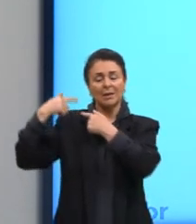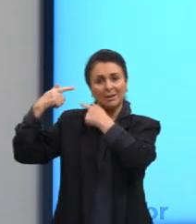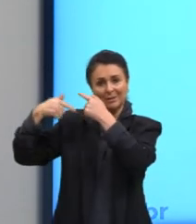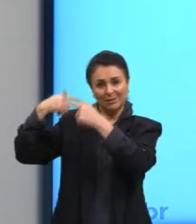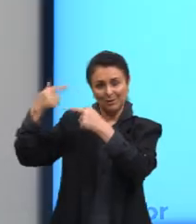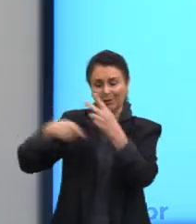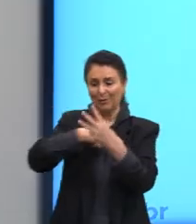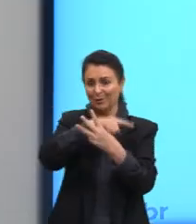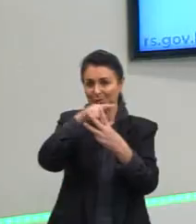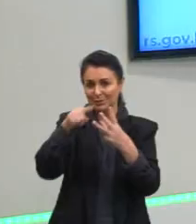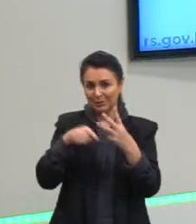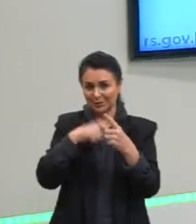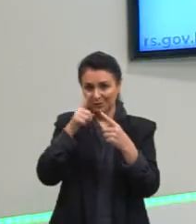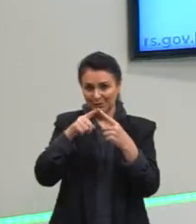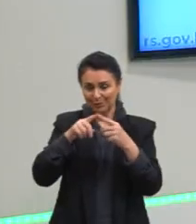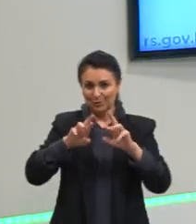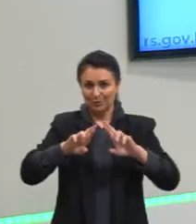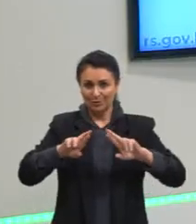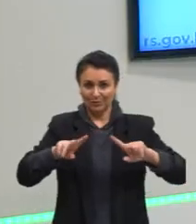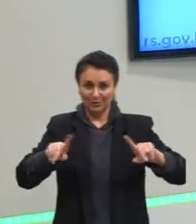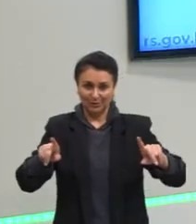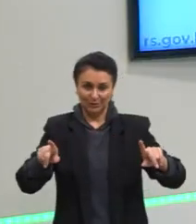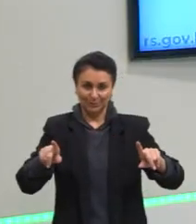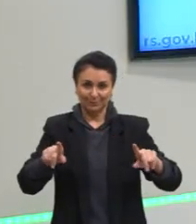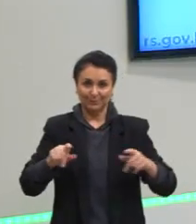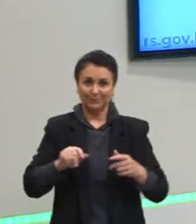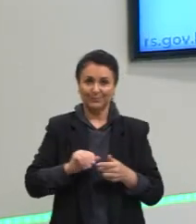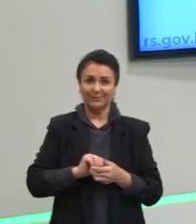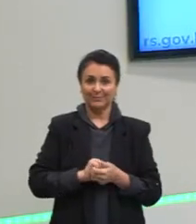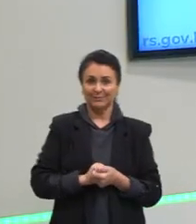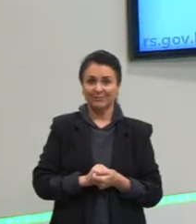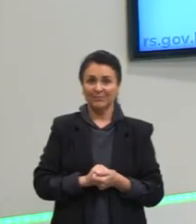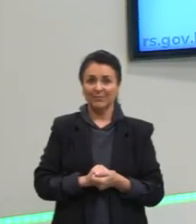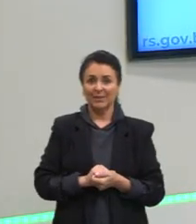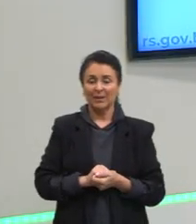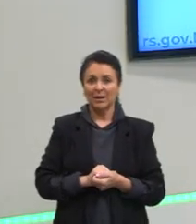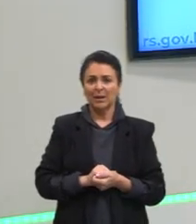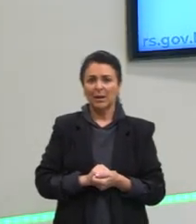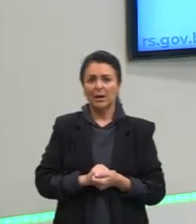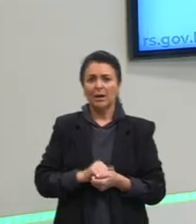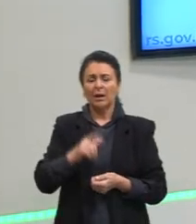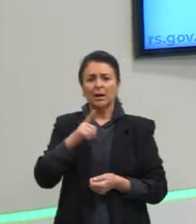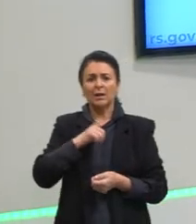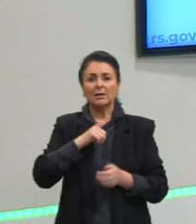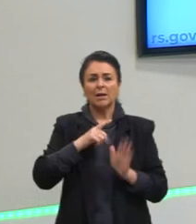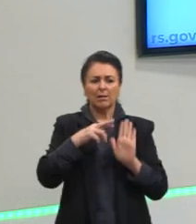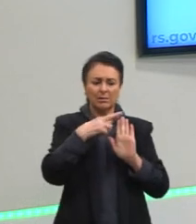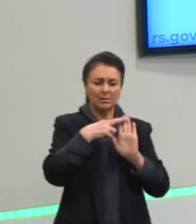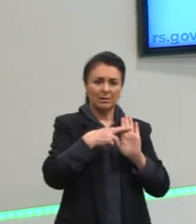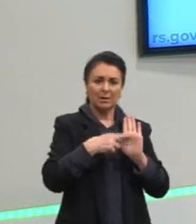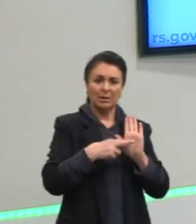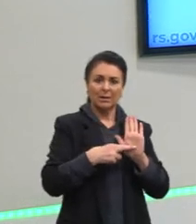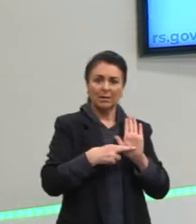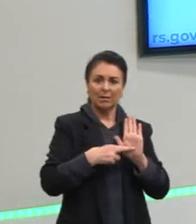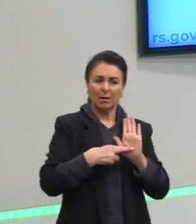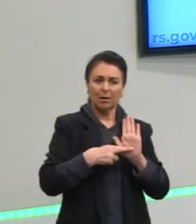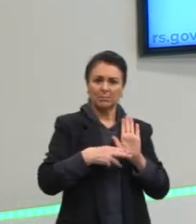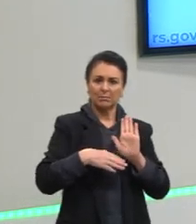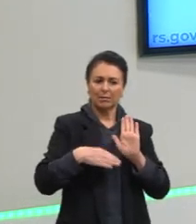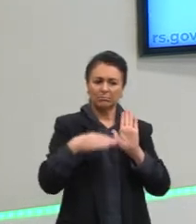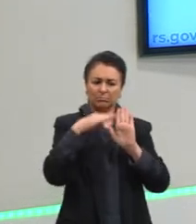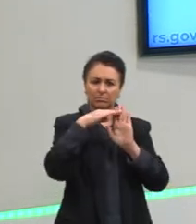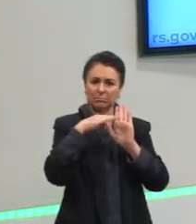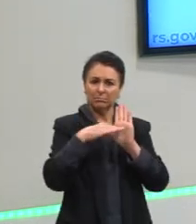série Olá seguindo nossa aula Olha só também tem as normas sociais não é